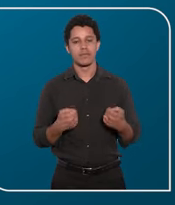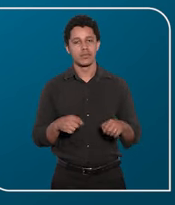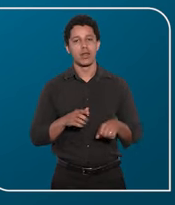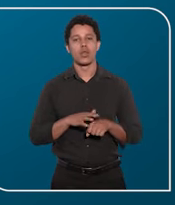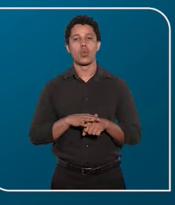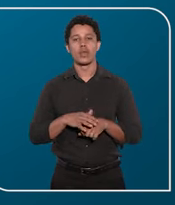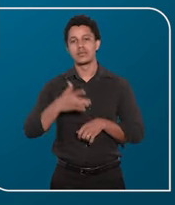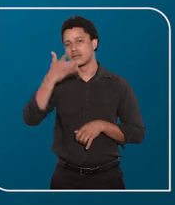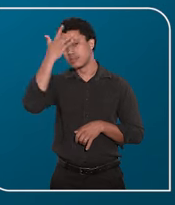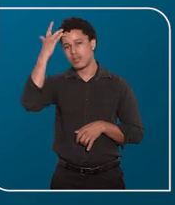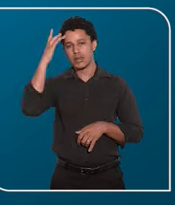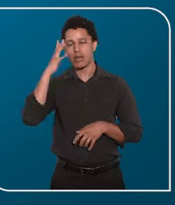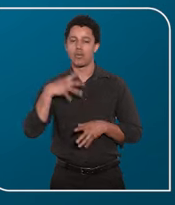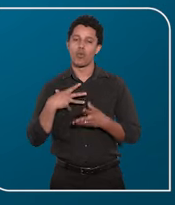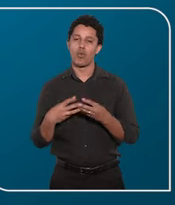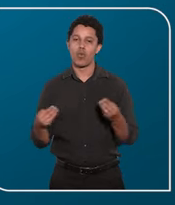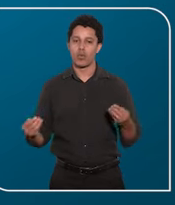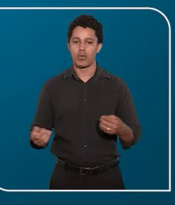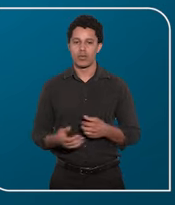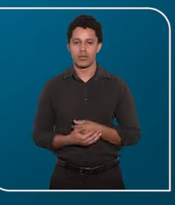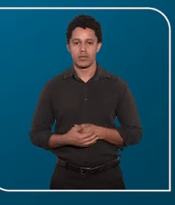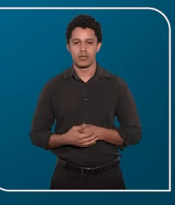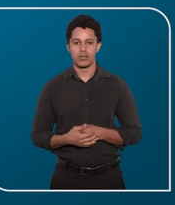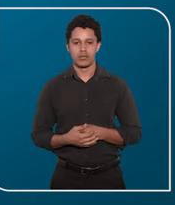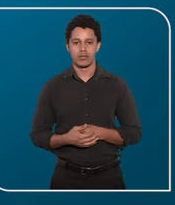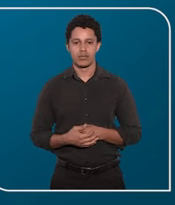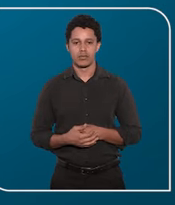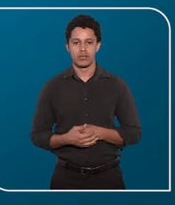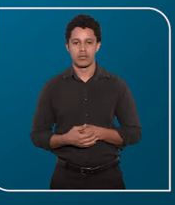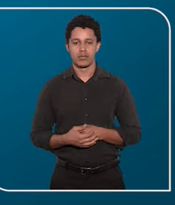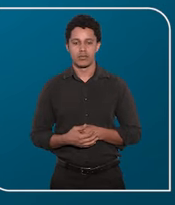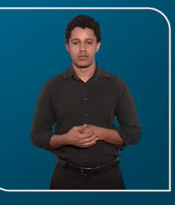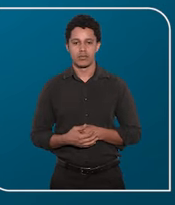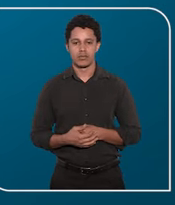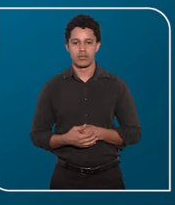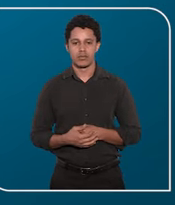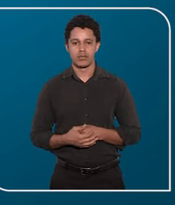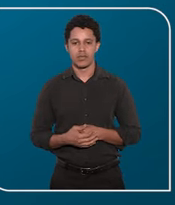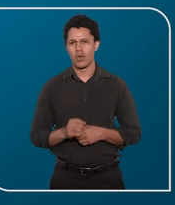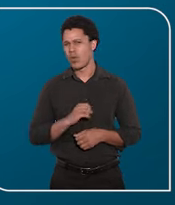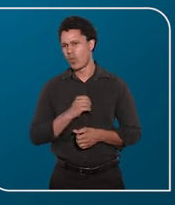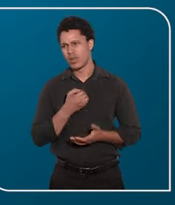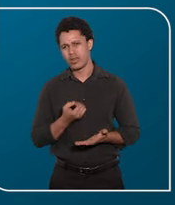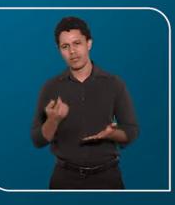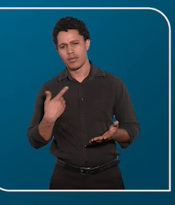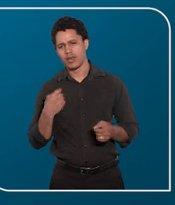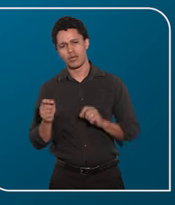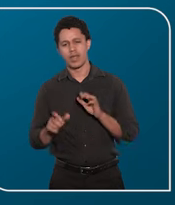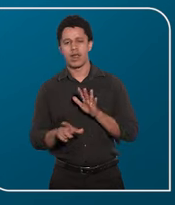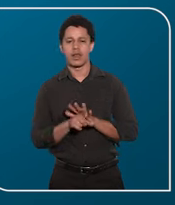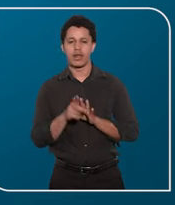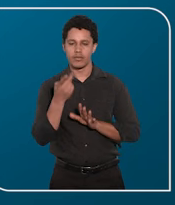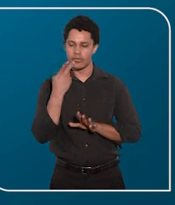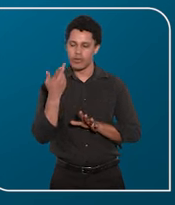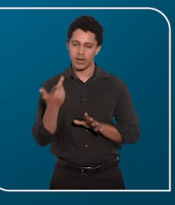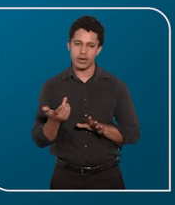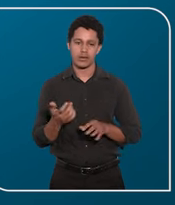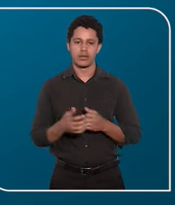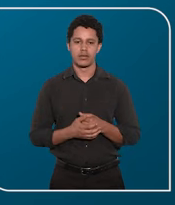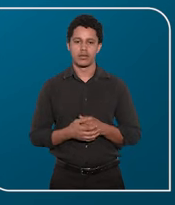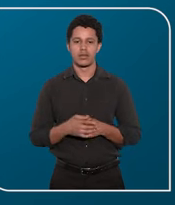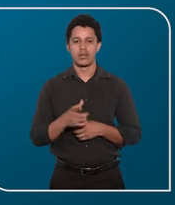mental curável. Horrível a terminologia, mas é o que a lei diz objetivamente. Então, existem essas